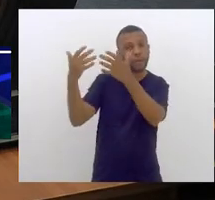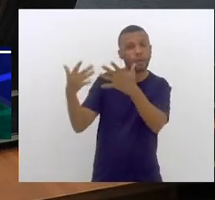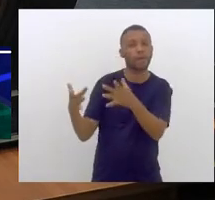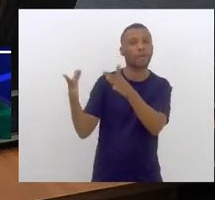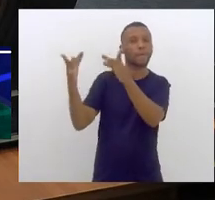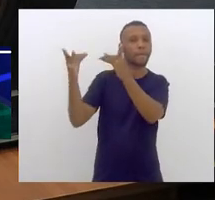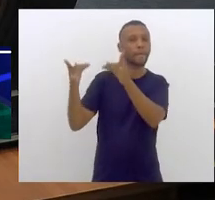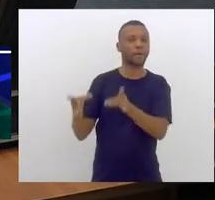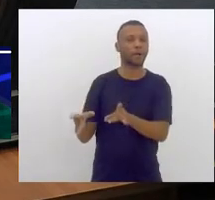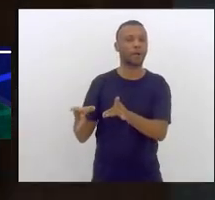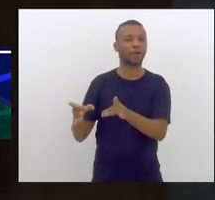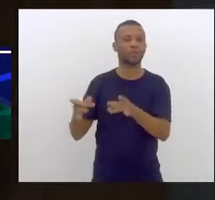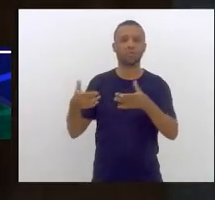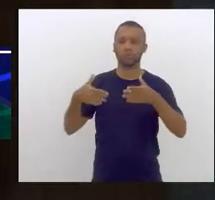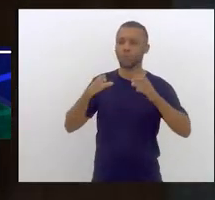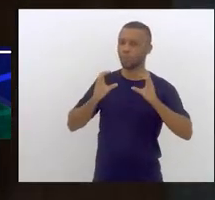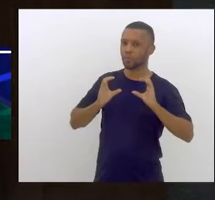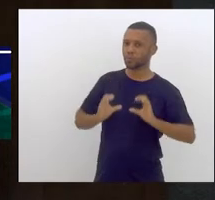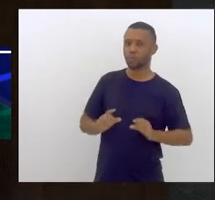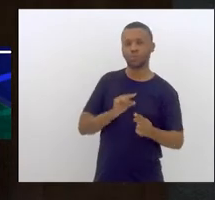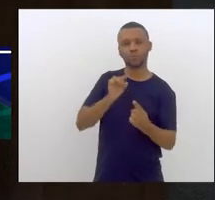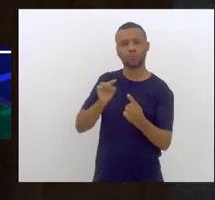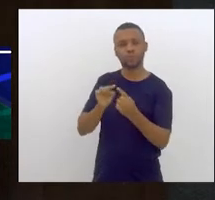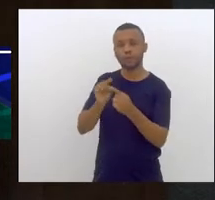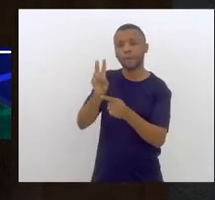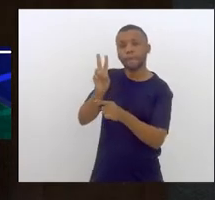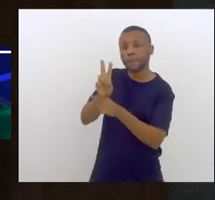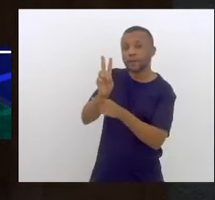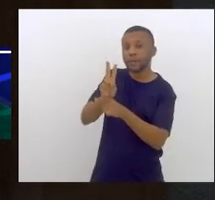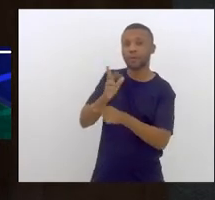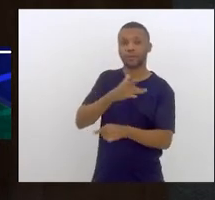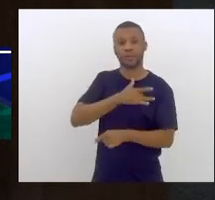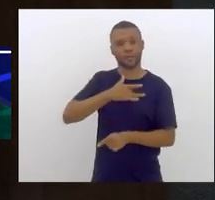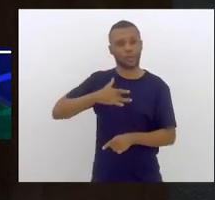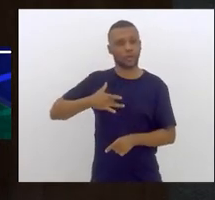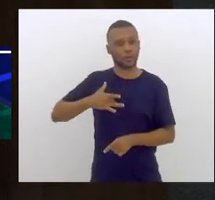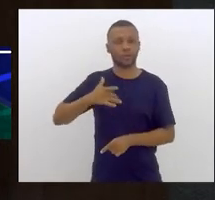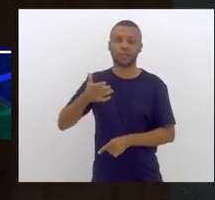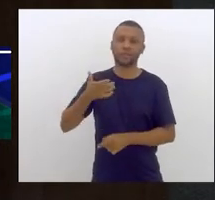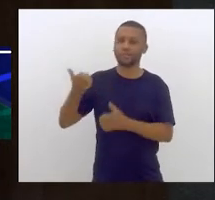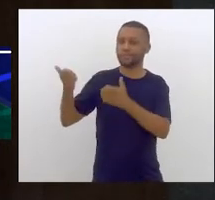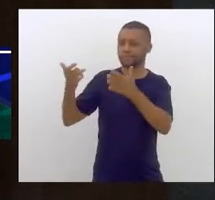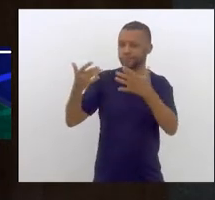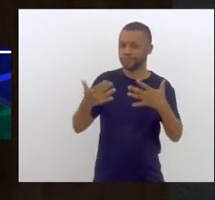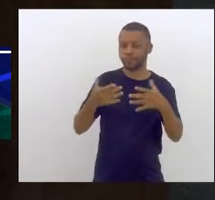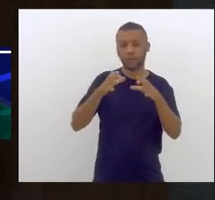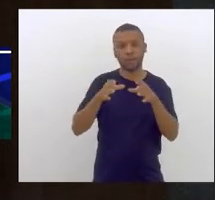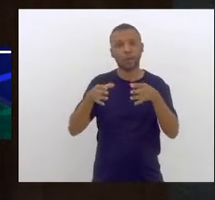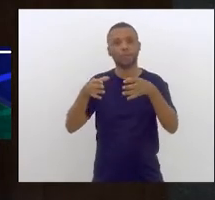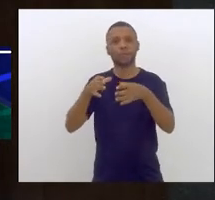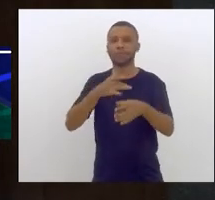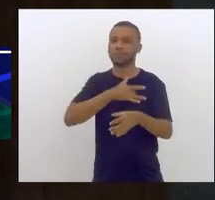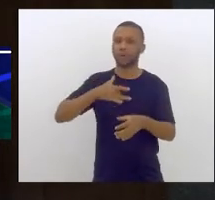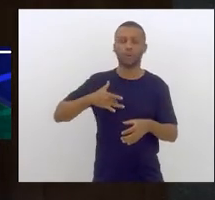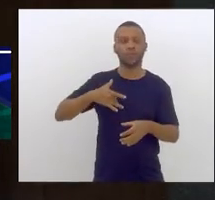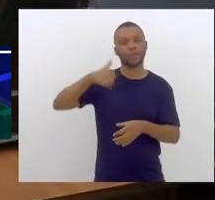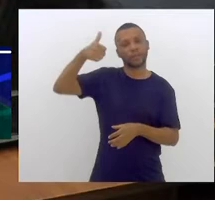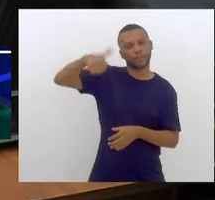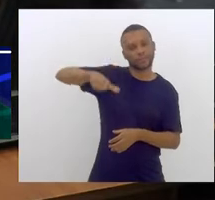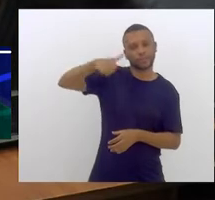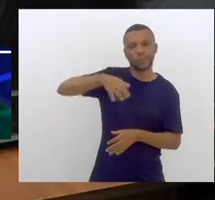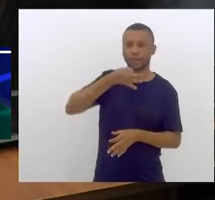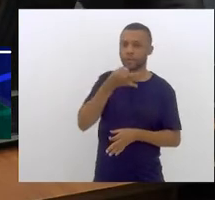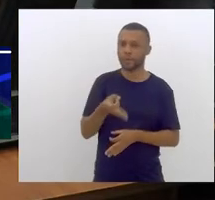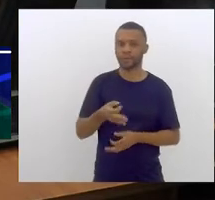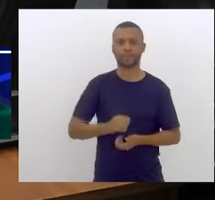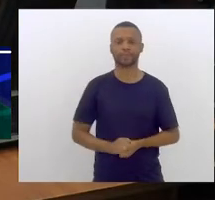de um comportamento para preservação da saúde, eu queria solicitar a Vossa Excelência que a Comissão de Saúde desse parecer.